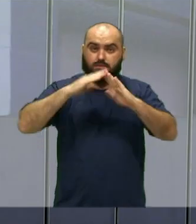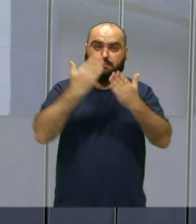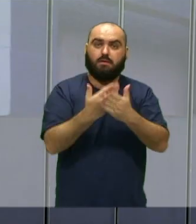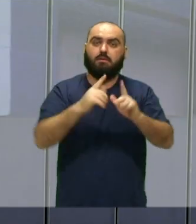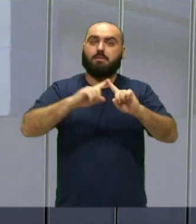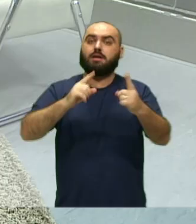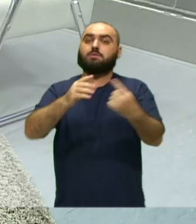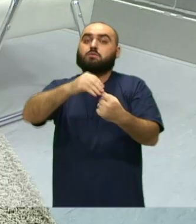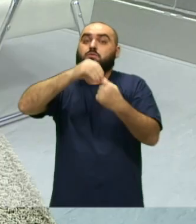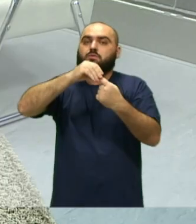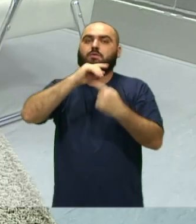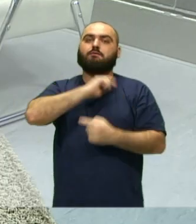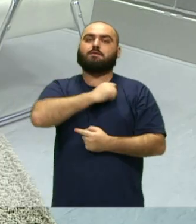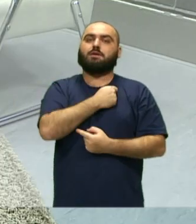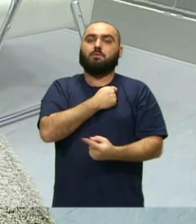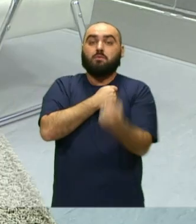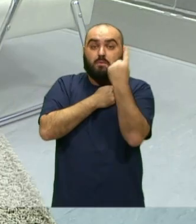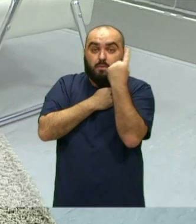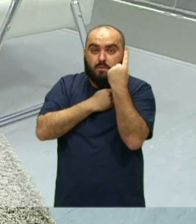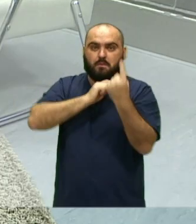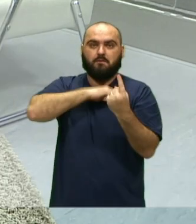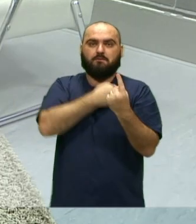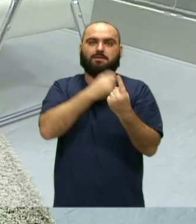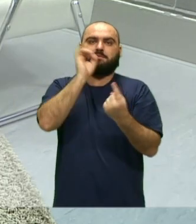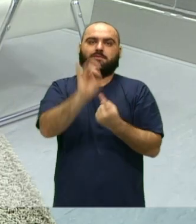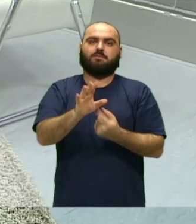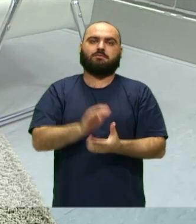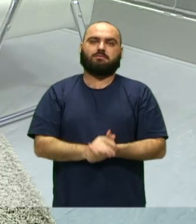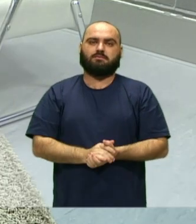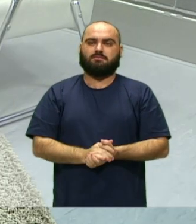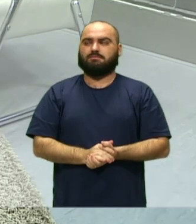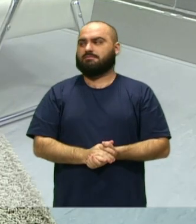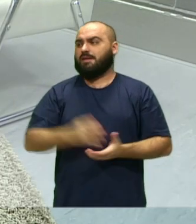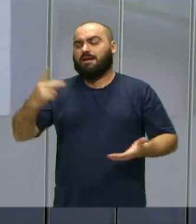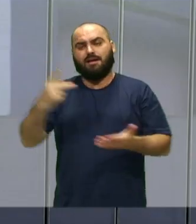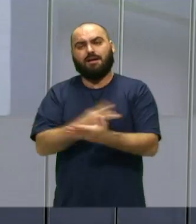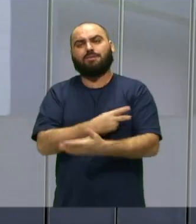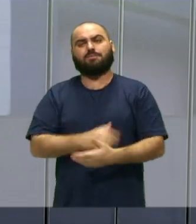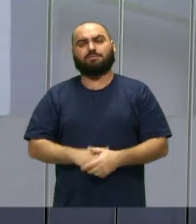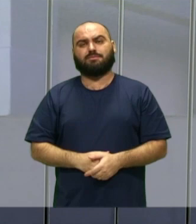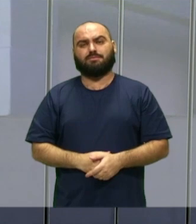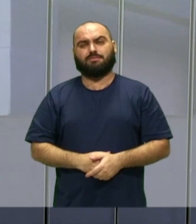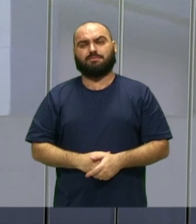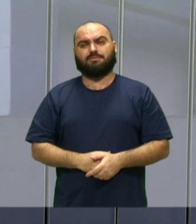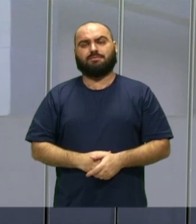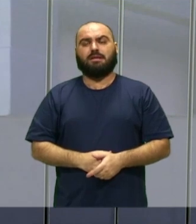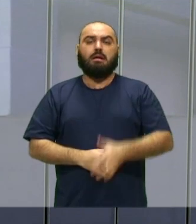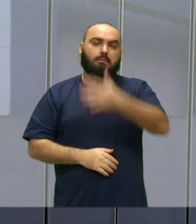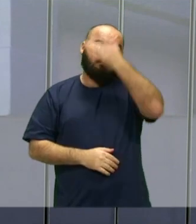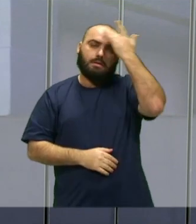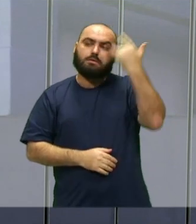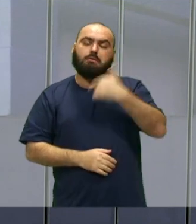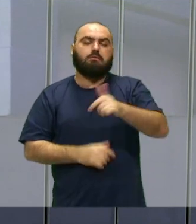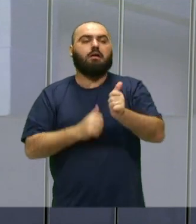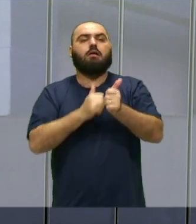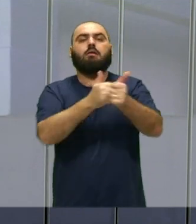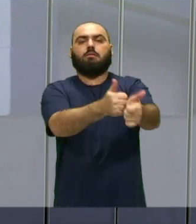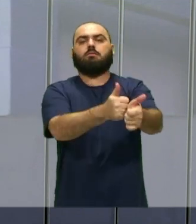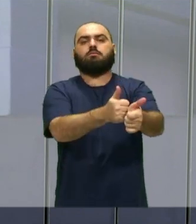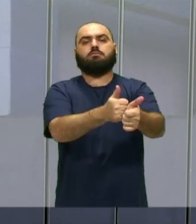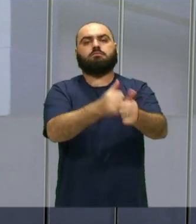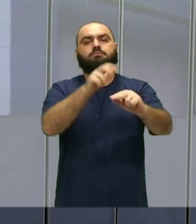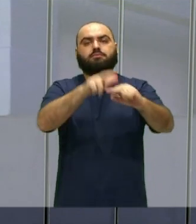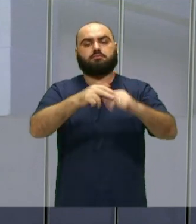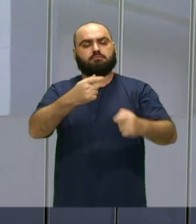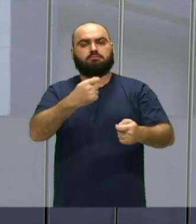fiscal. Um único fiscal de contrato. Aí não está certo, né? Como é que a pessoa vai poder acompanhar? Então, é a questão da